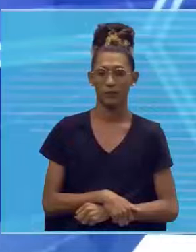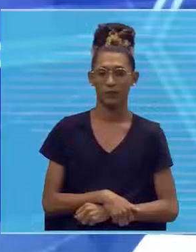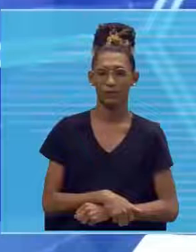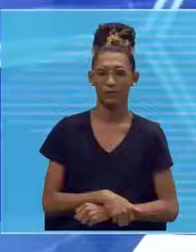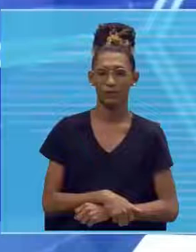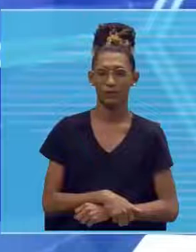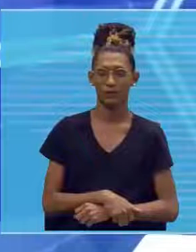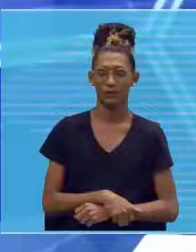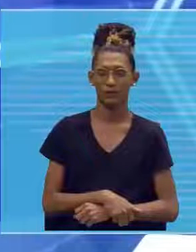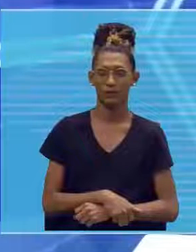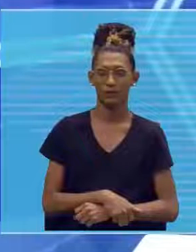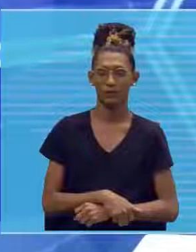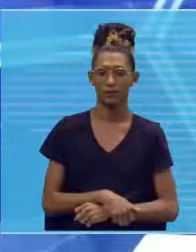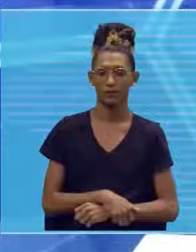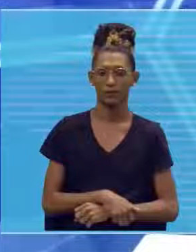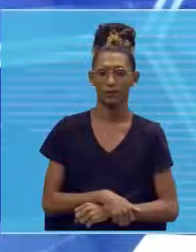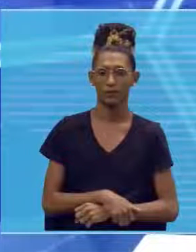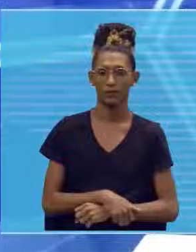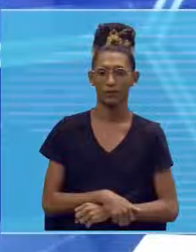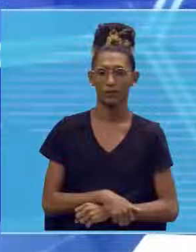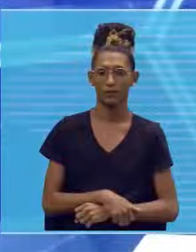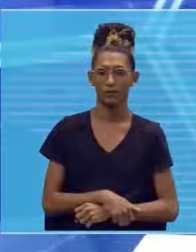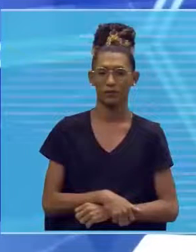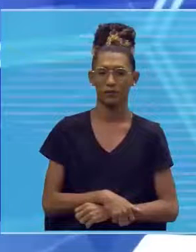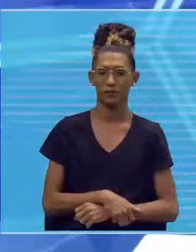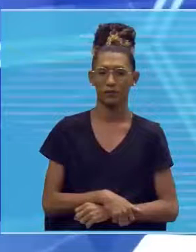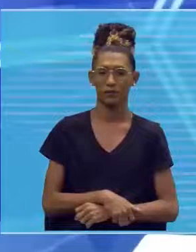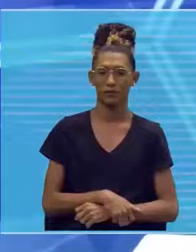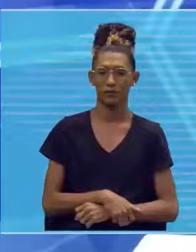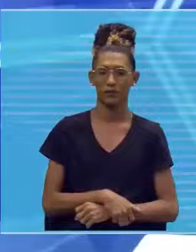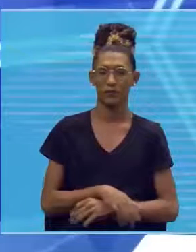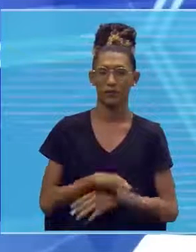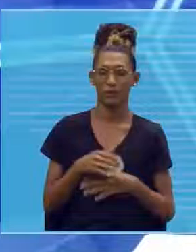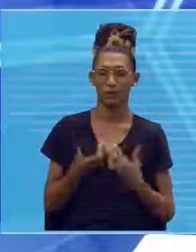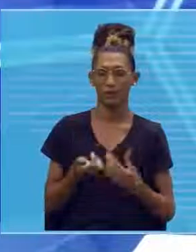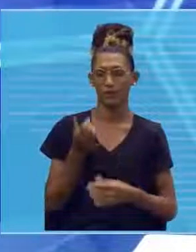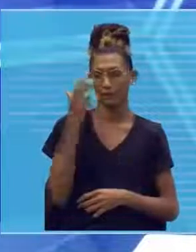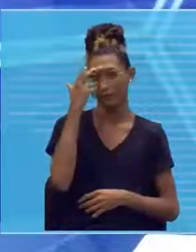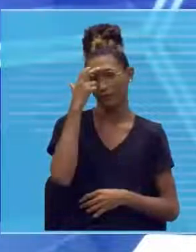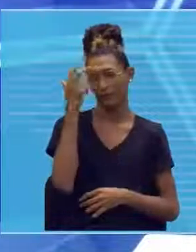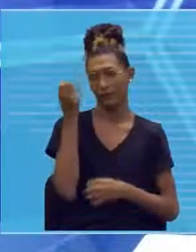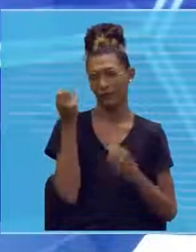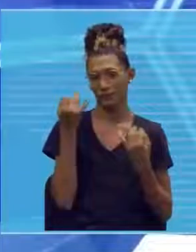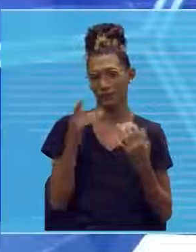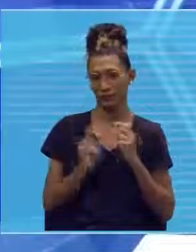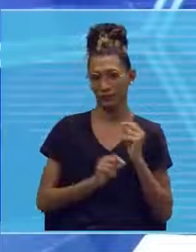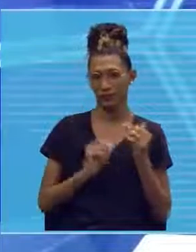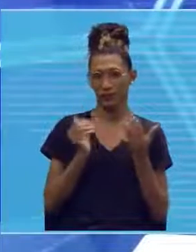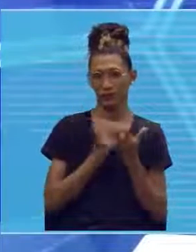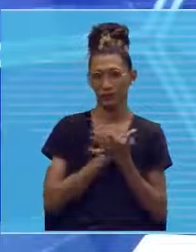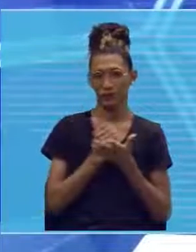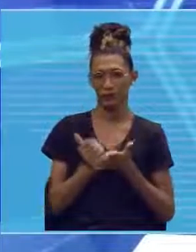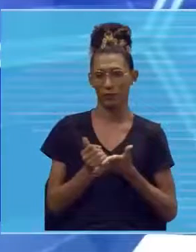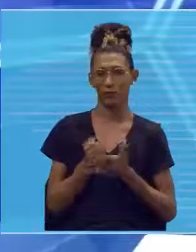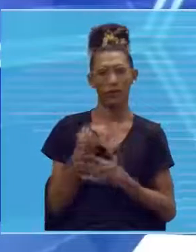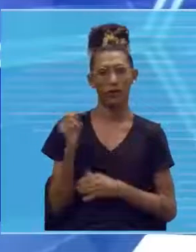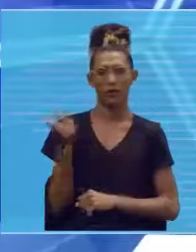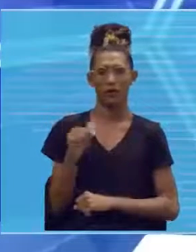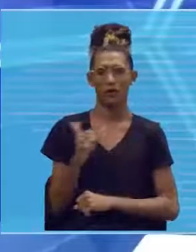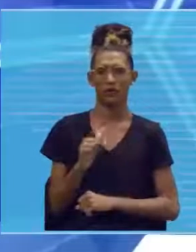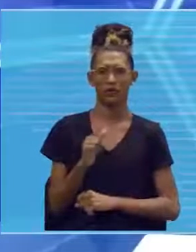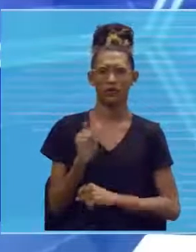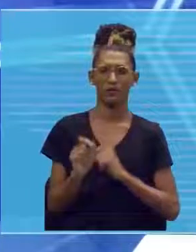realizando os registros de Sabedoria os nossos sábios Disseram no começo não